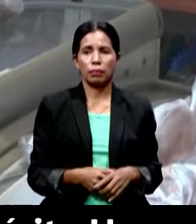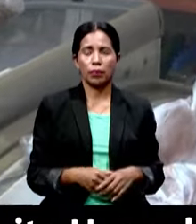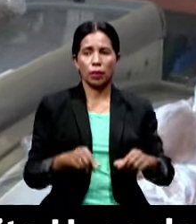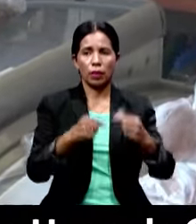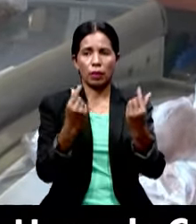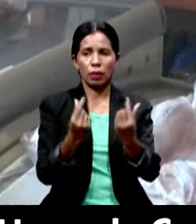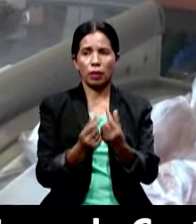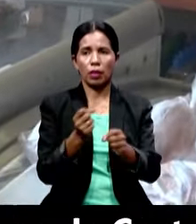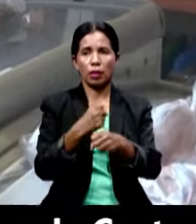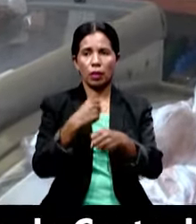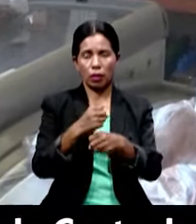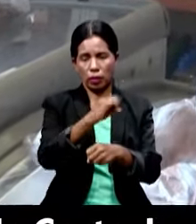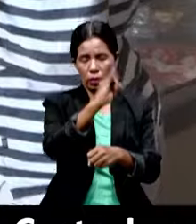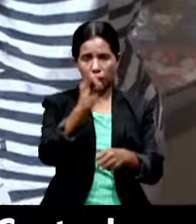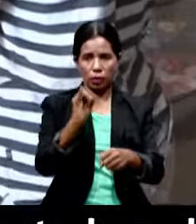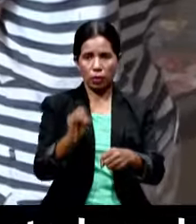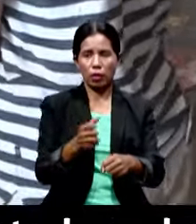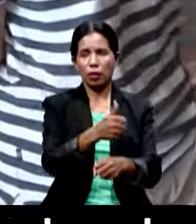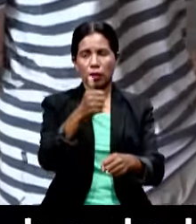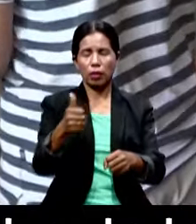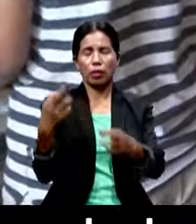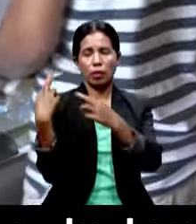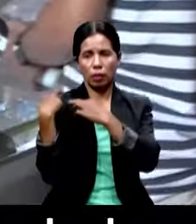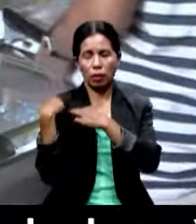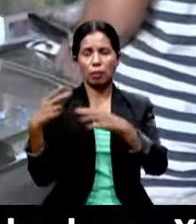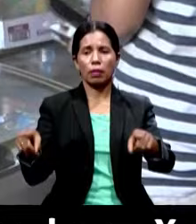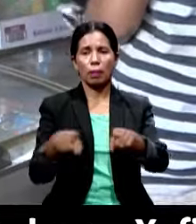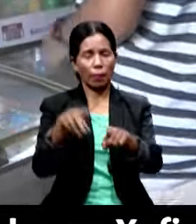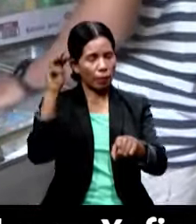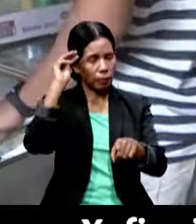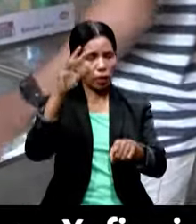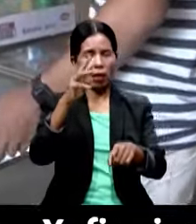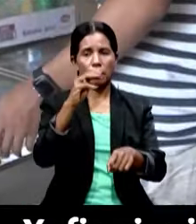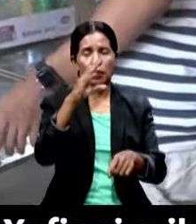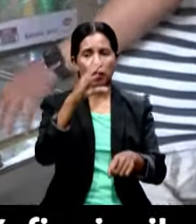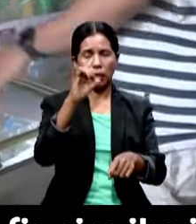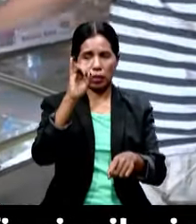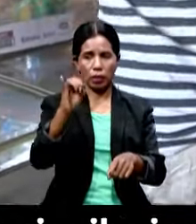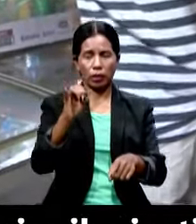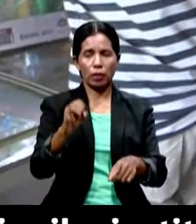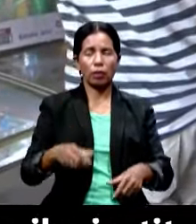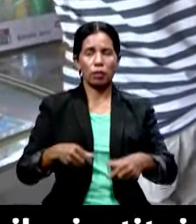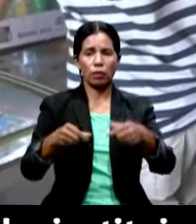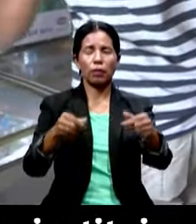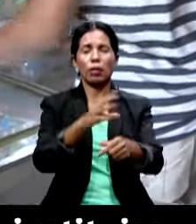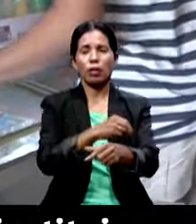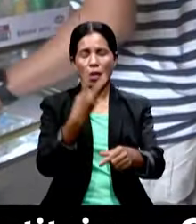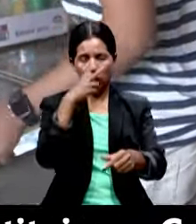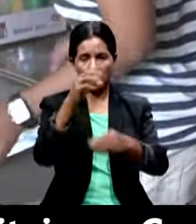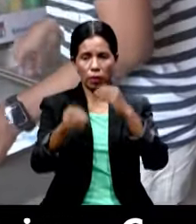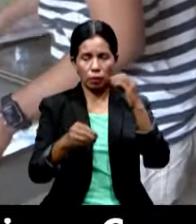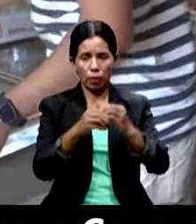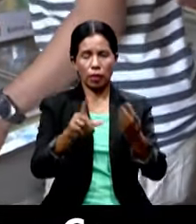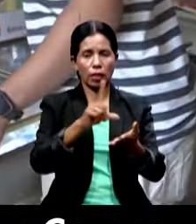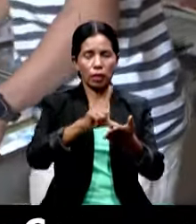Equipa conjunta nebe halo inspeção ne, foi deidak nia papel makanesan, Ministério do Comércio e da Indústria, ho autoridade tributária, ha reliu ba